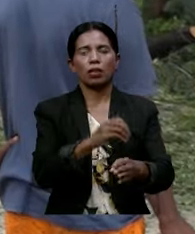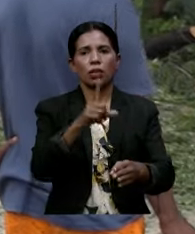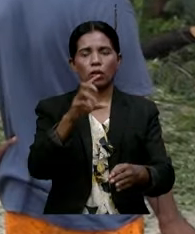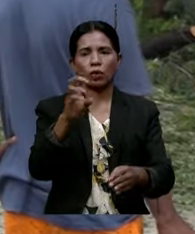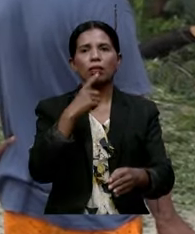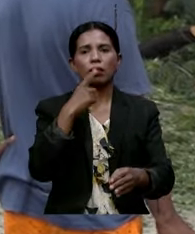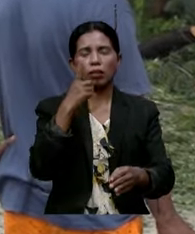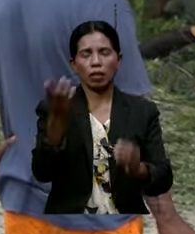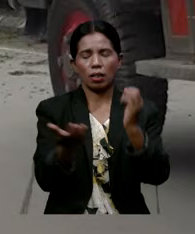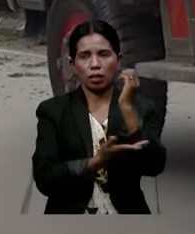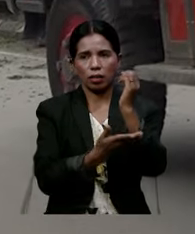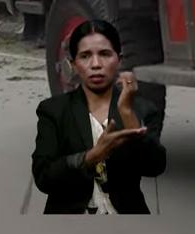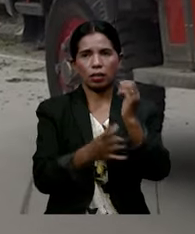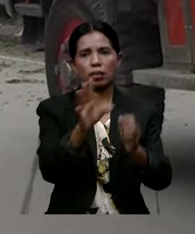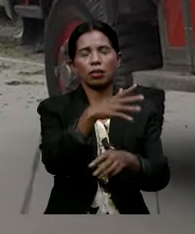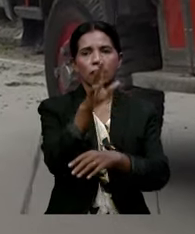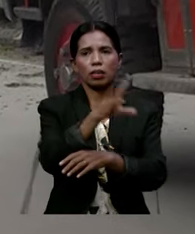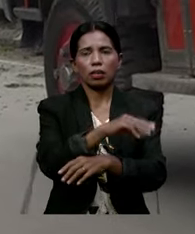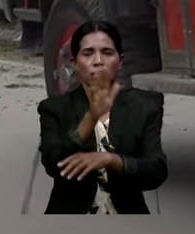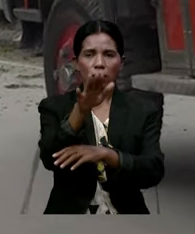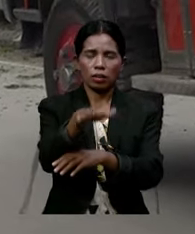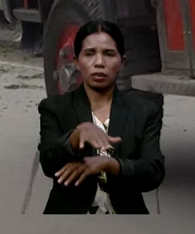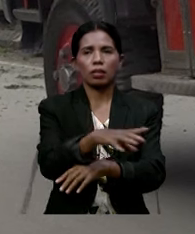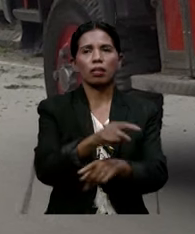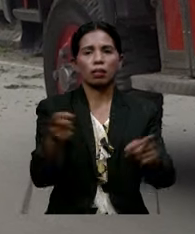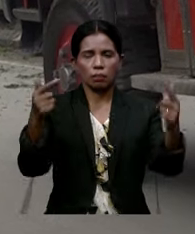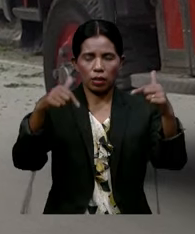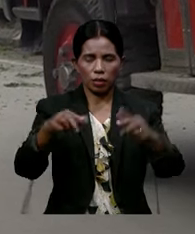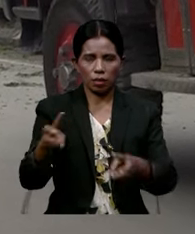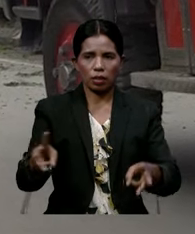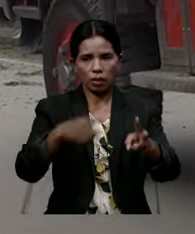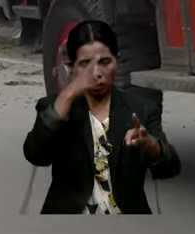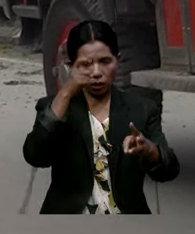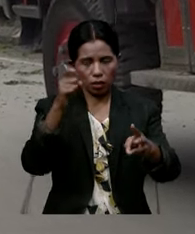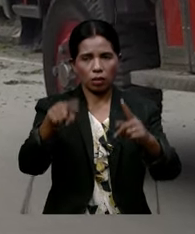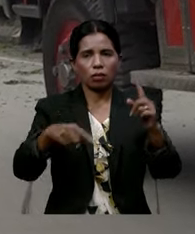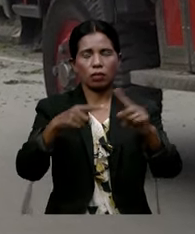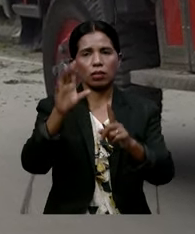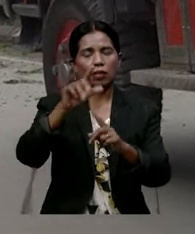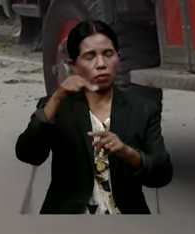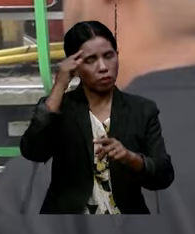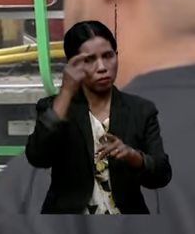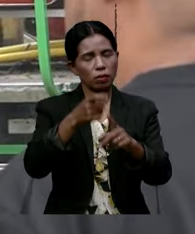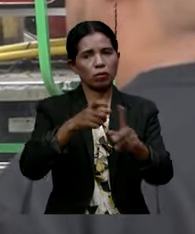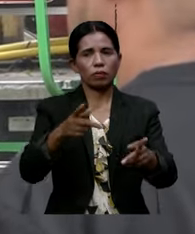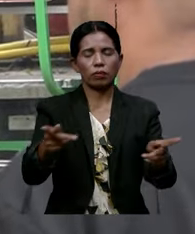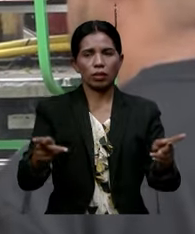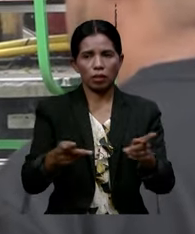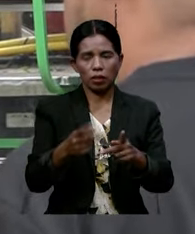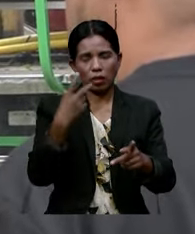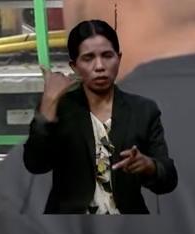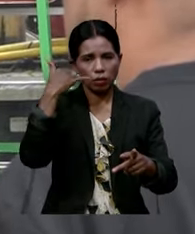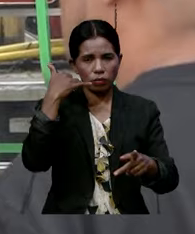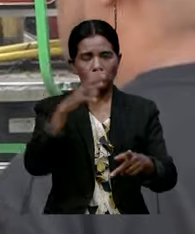Hateten ai sirane nia tahan halis hotuana mai iha estrada tamba ne mak ba inhira se fi governo liu sifati ne liga diretamente